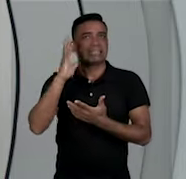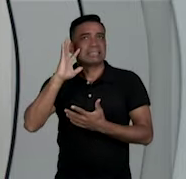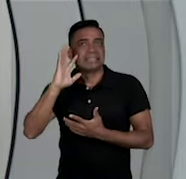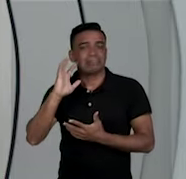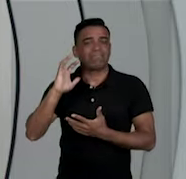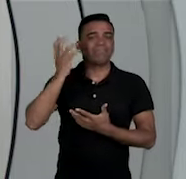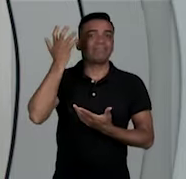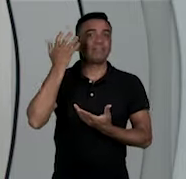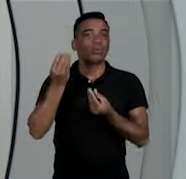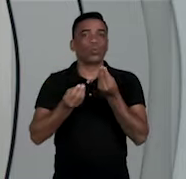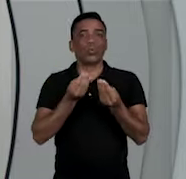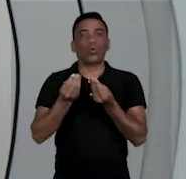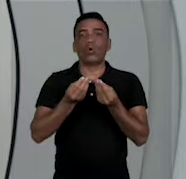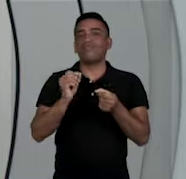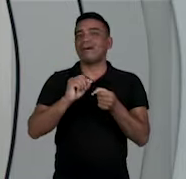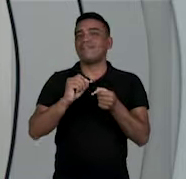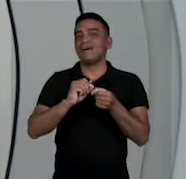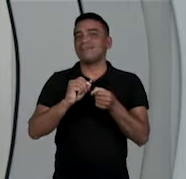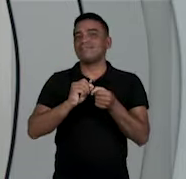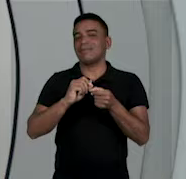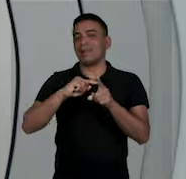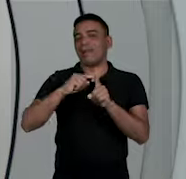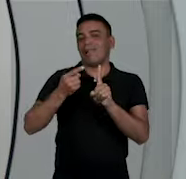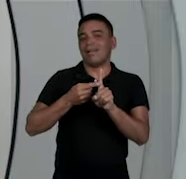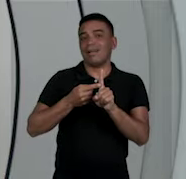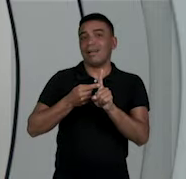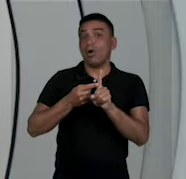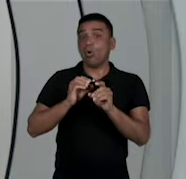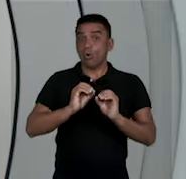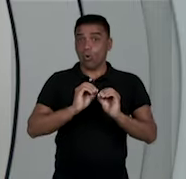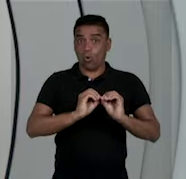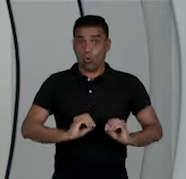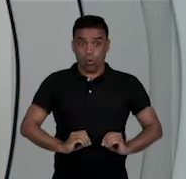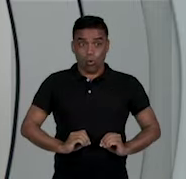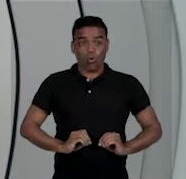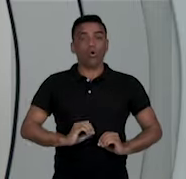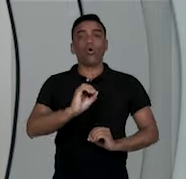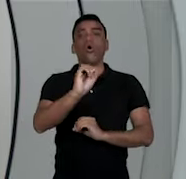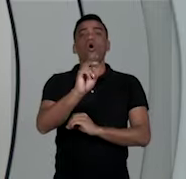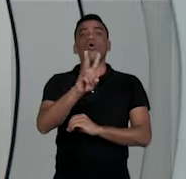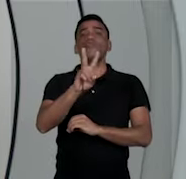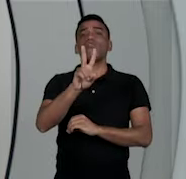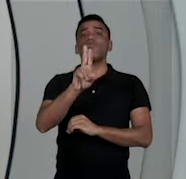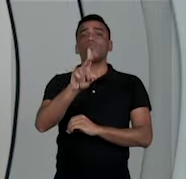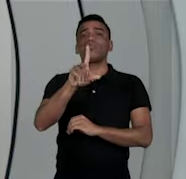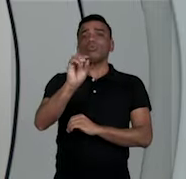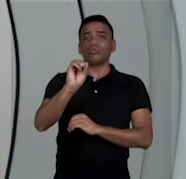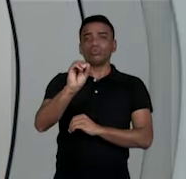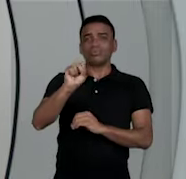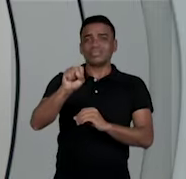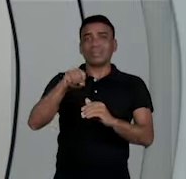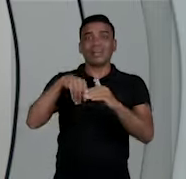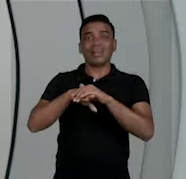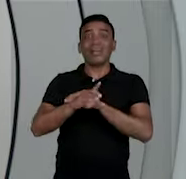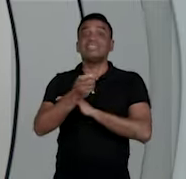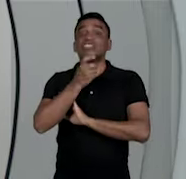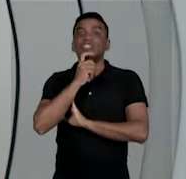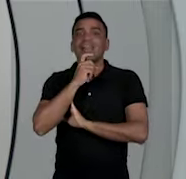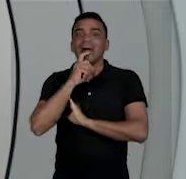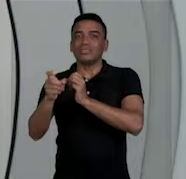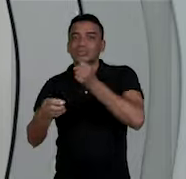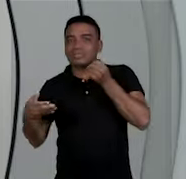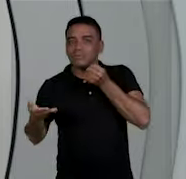situações de reprodução, ou até mesmo um congelamento de óvulos, né? Porque o que acontece? Quanto mais jovem